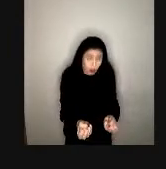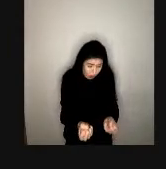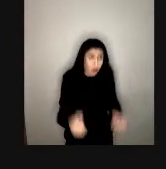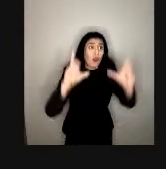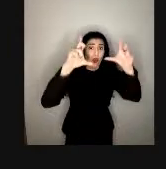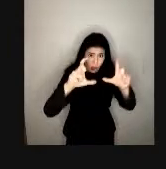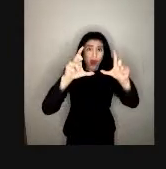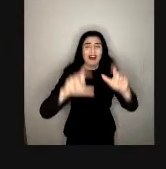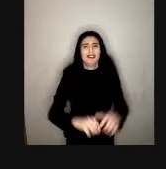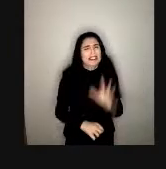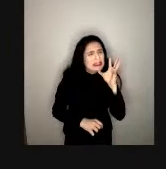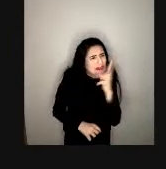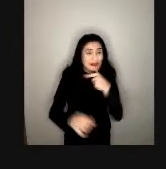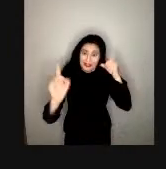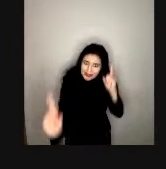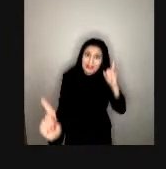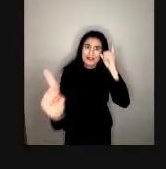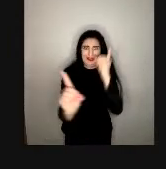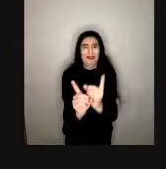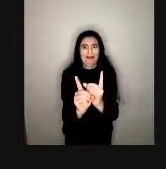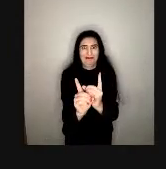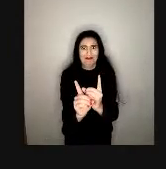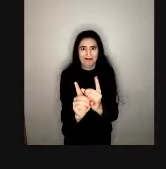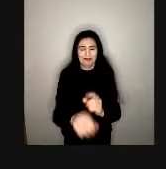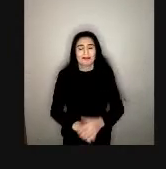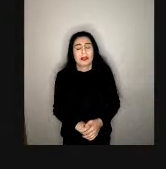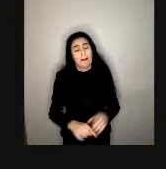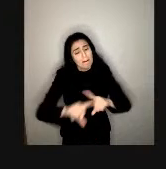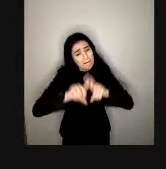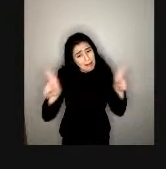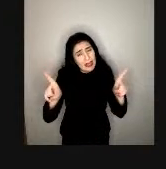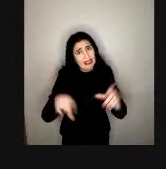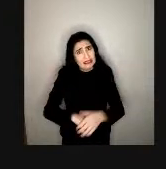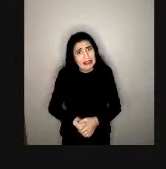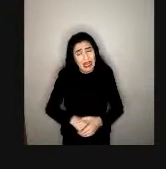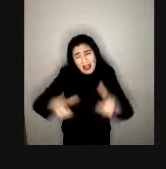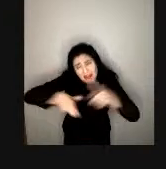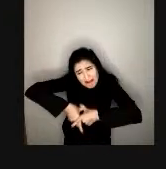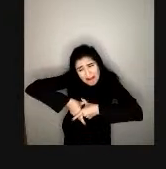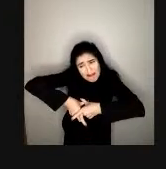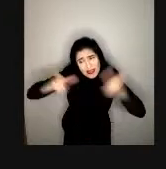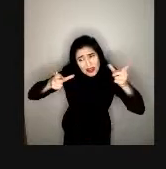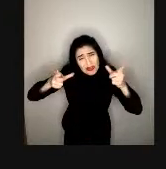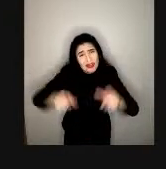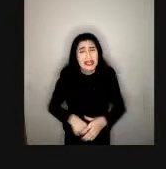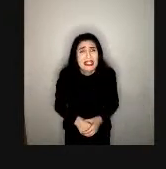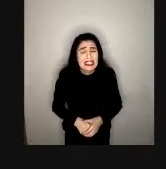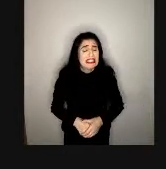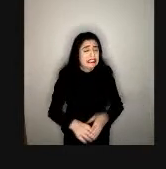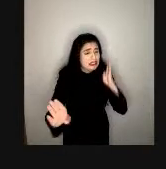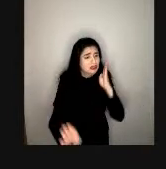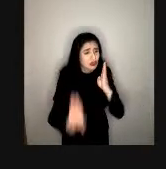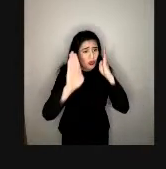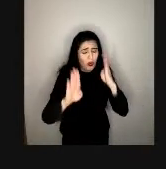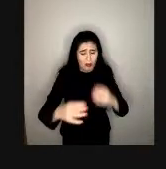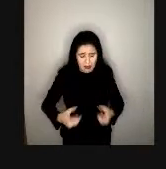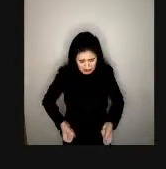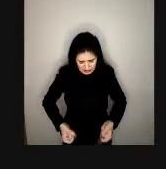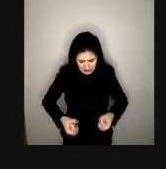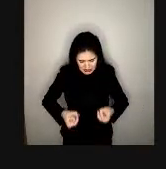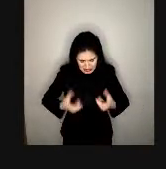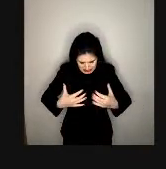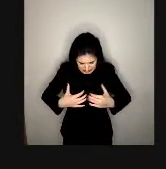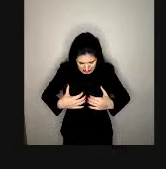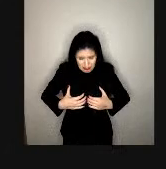Porque, infelizmente, como a Vera falou, os homens, a maioria, quando descobre o câncer de mama, por vergonha,